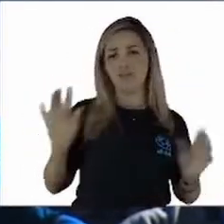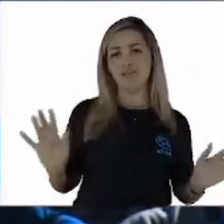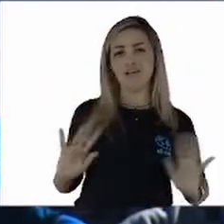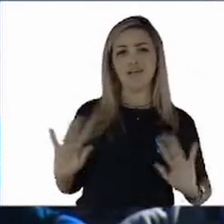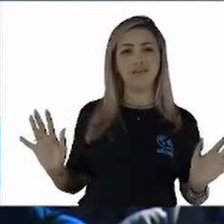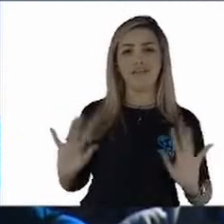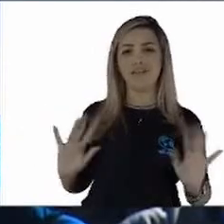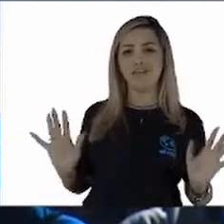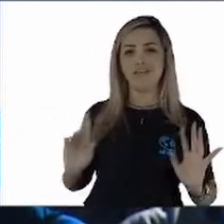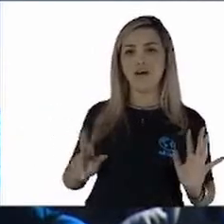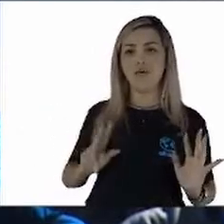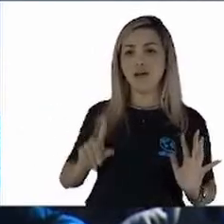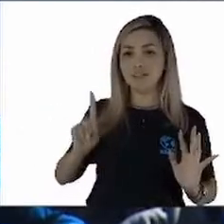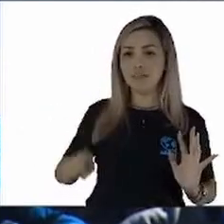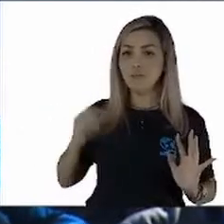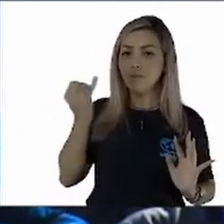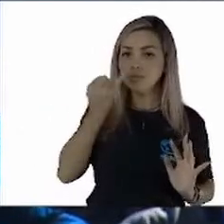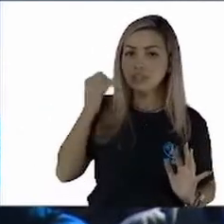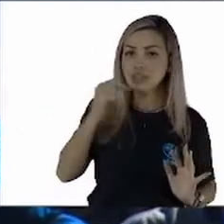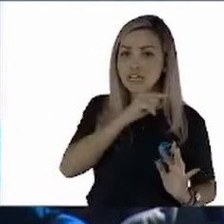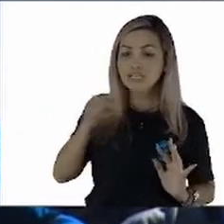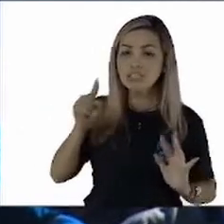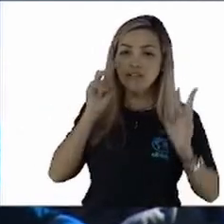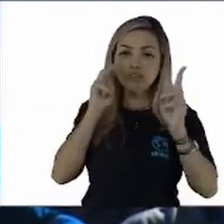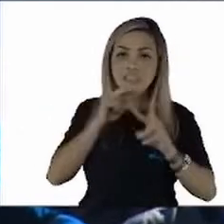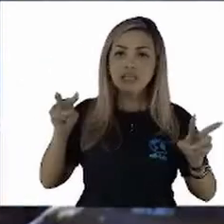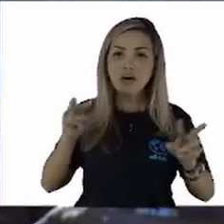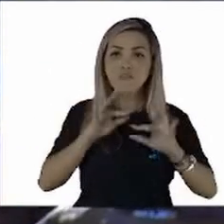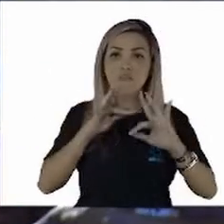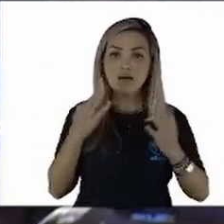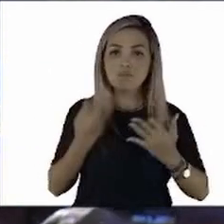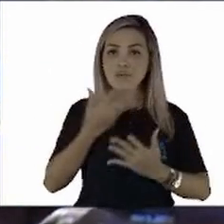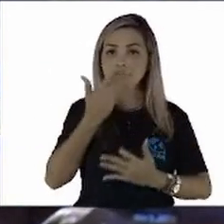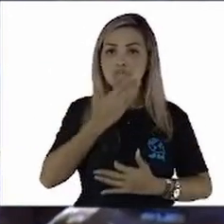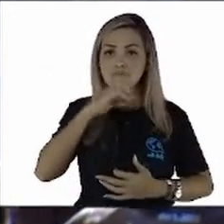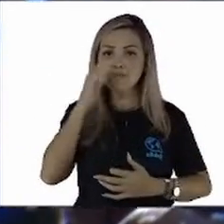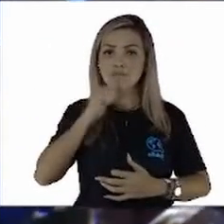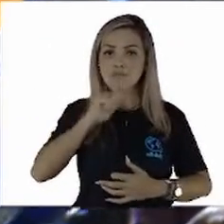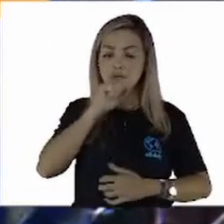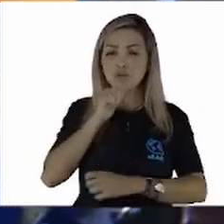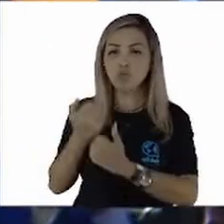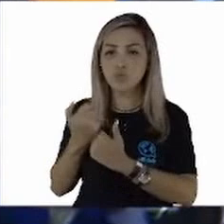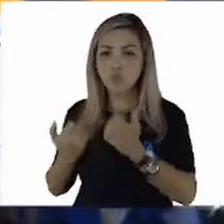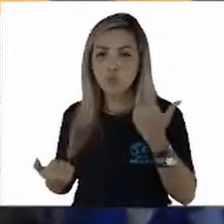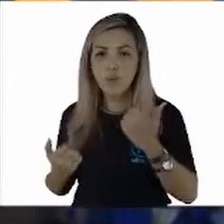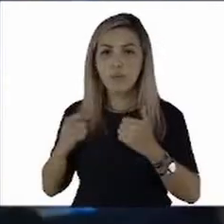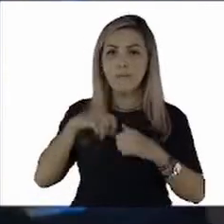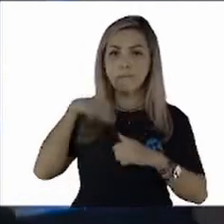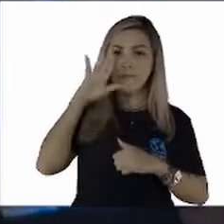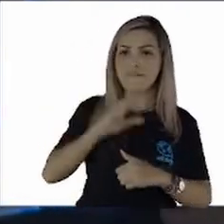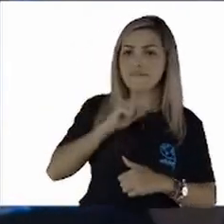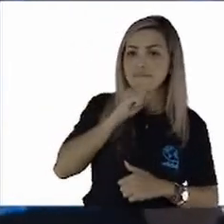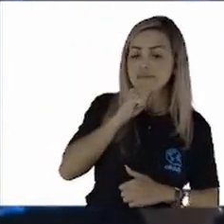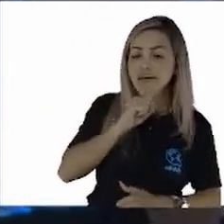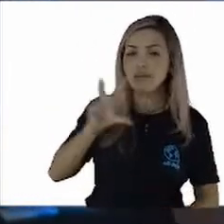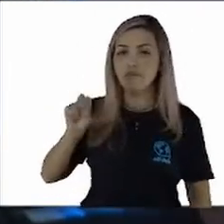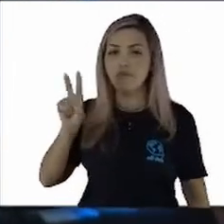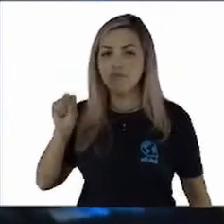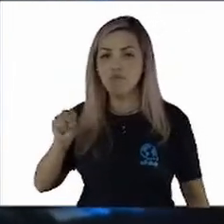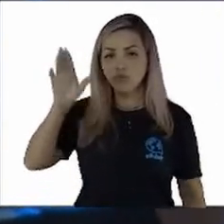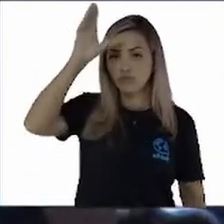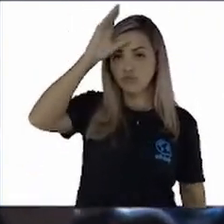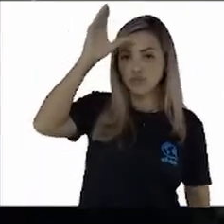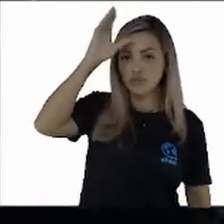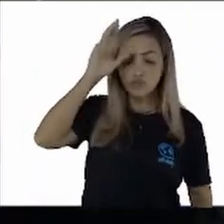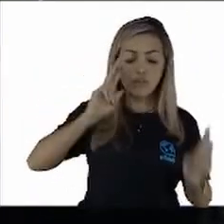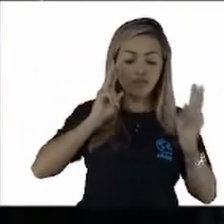não necessariamente. Então é importante essa visão do pai, ou de um amigo mais velho, de um tutor, da mãe, do avô, da avó, do tio, da tia,